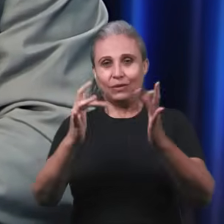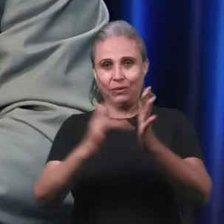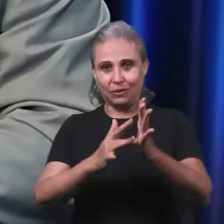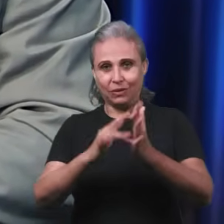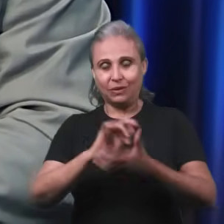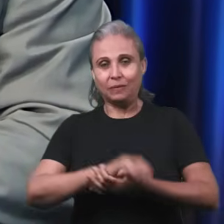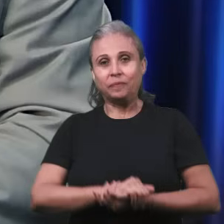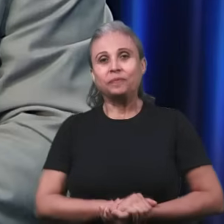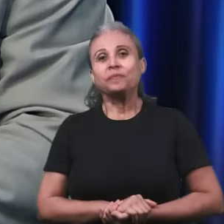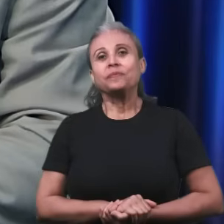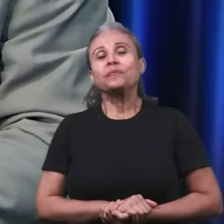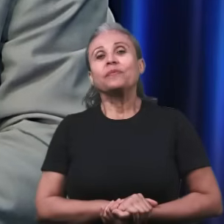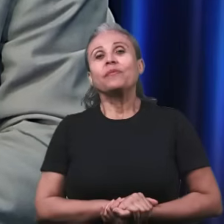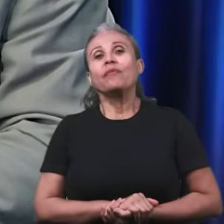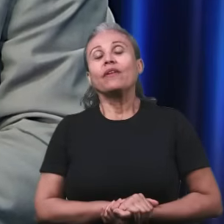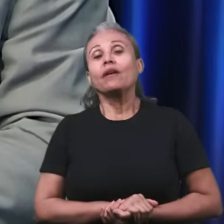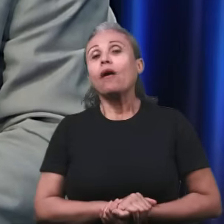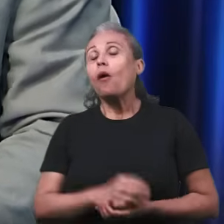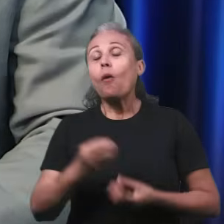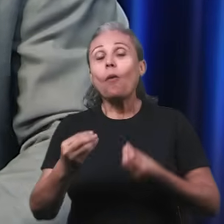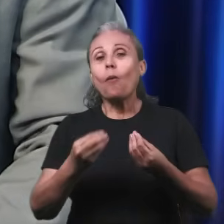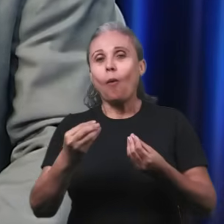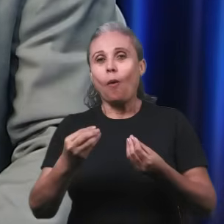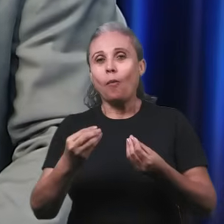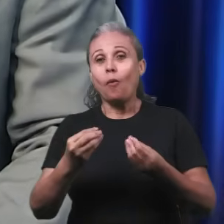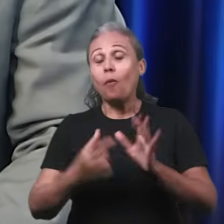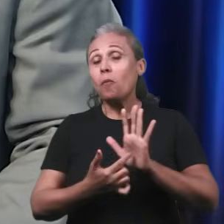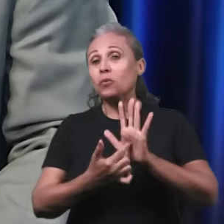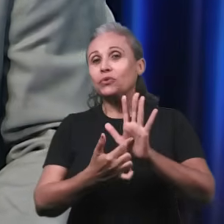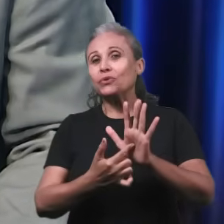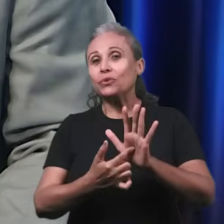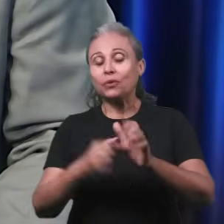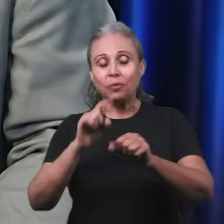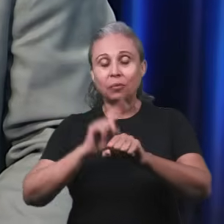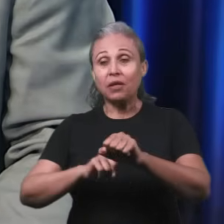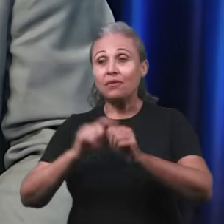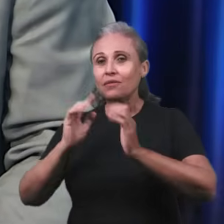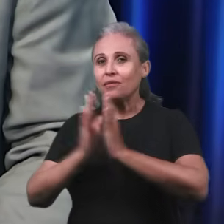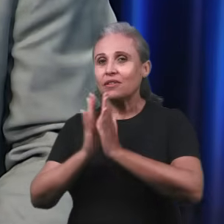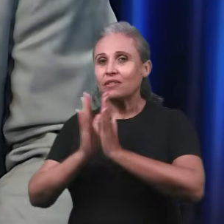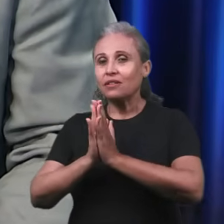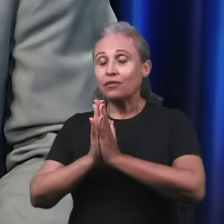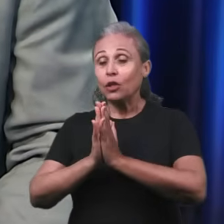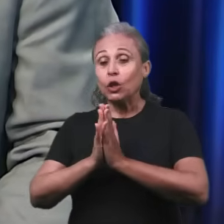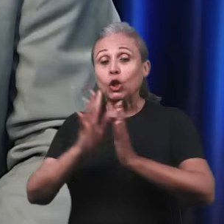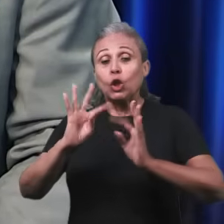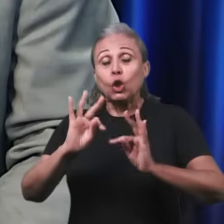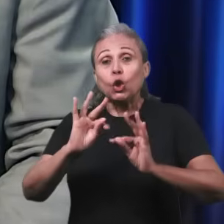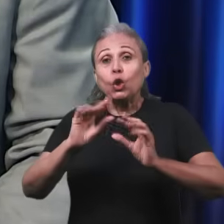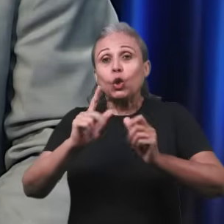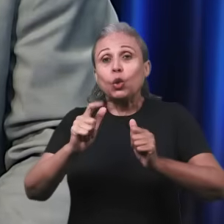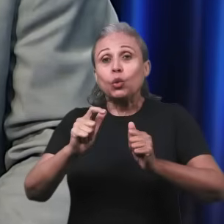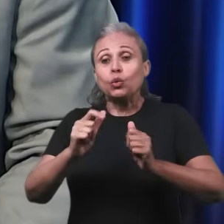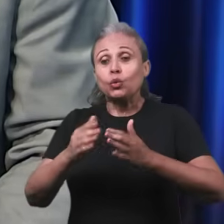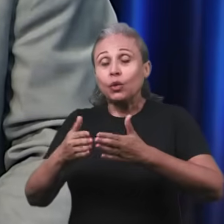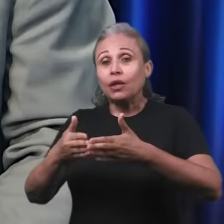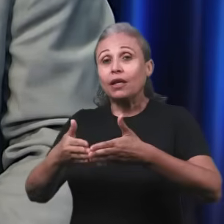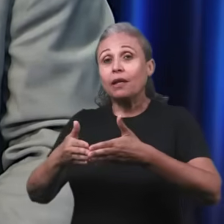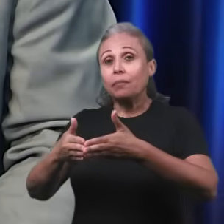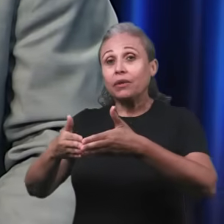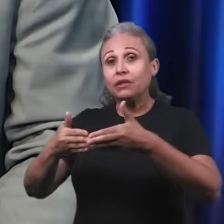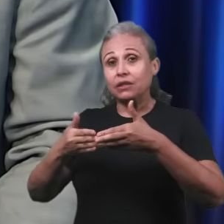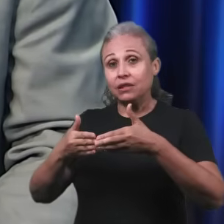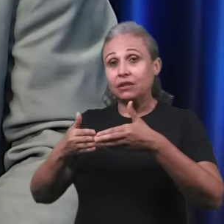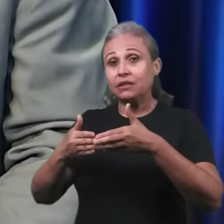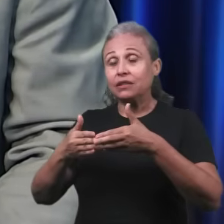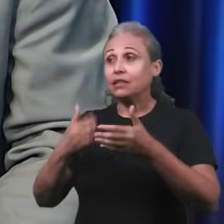nome dele na oração. Tudo quanto em meu nome pedirdes ao Pai, ele